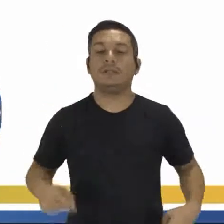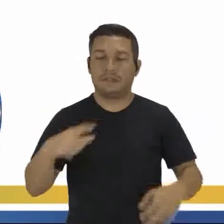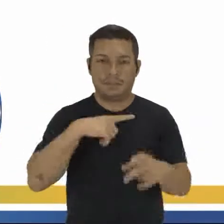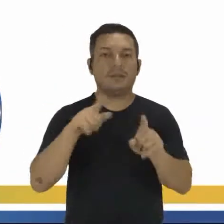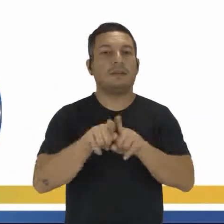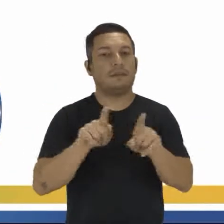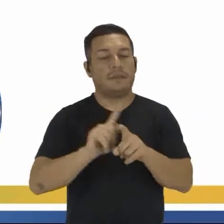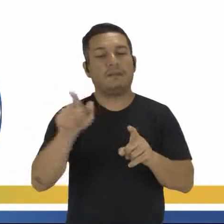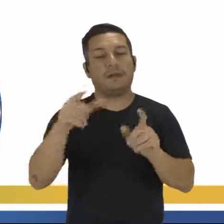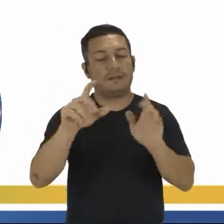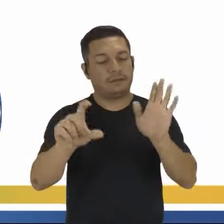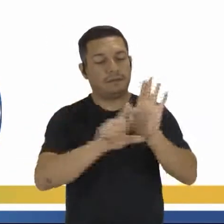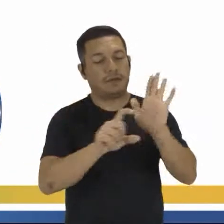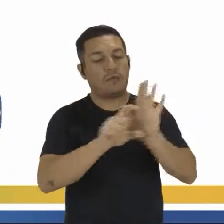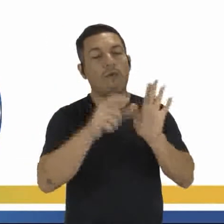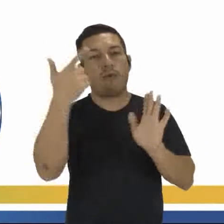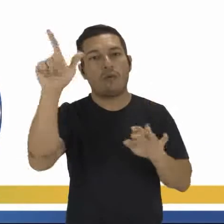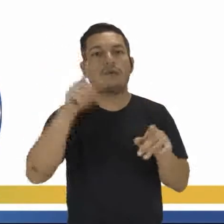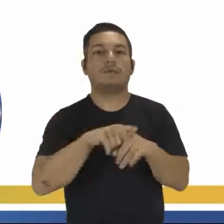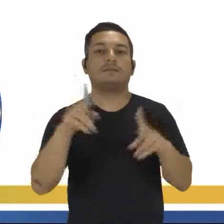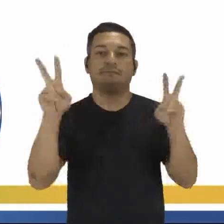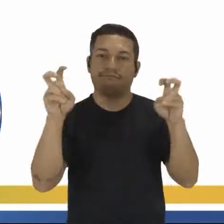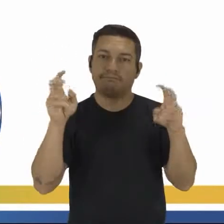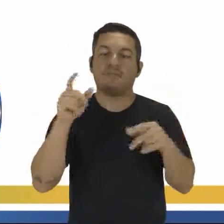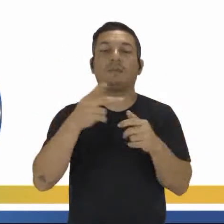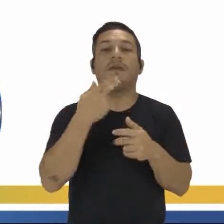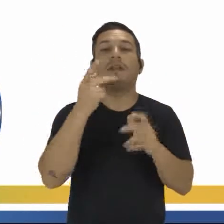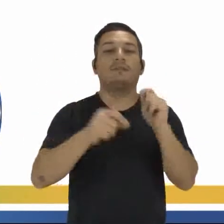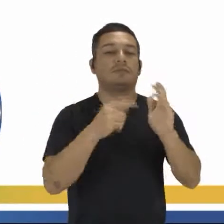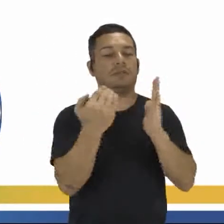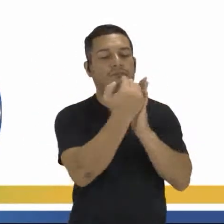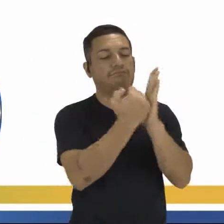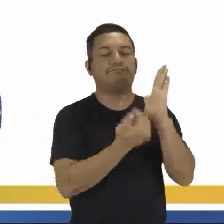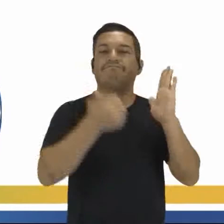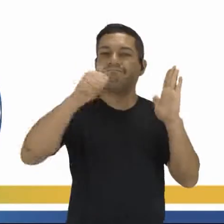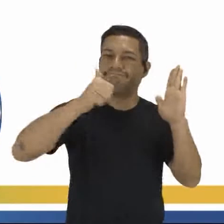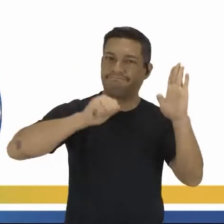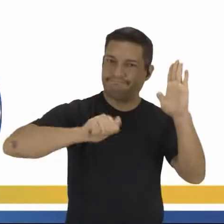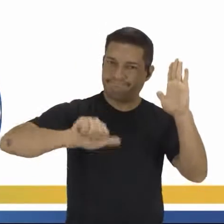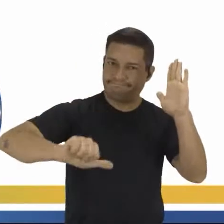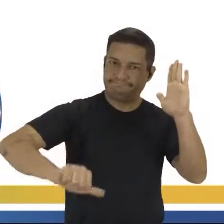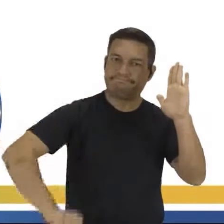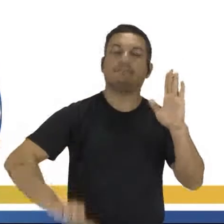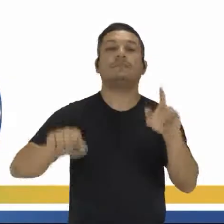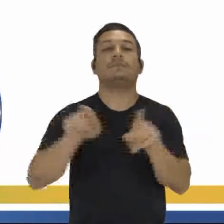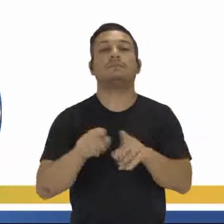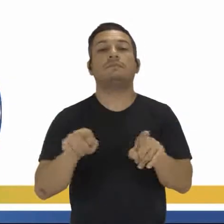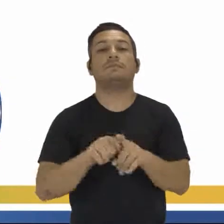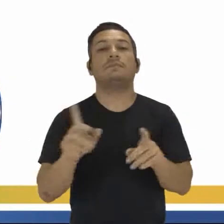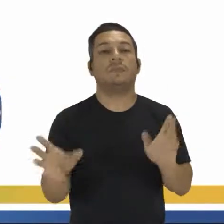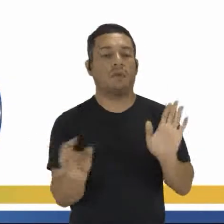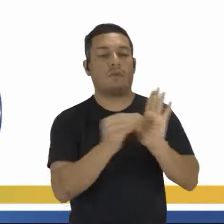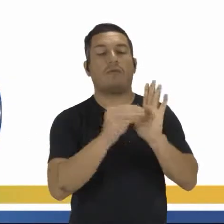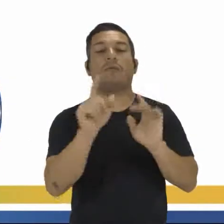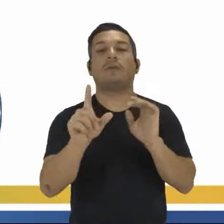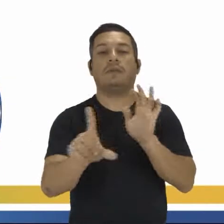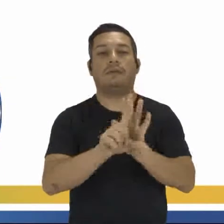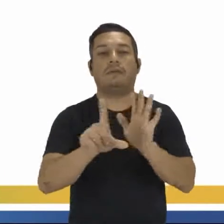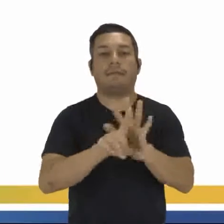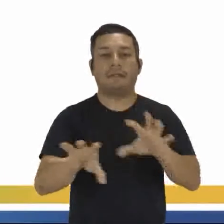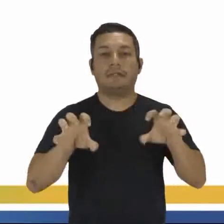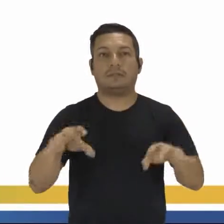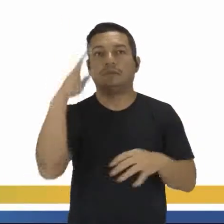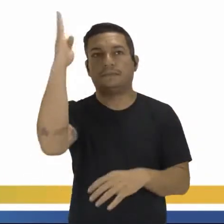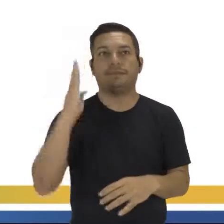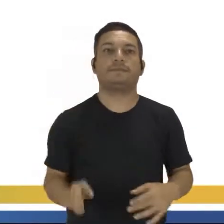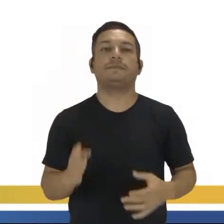parágrafo em que se abordará esse tema de uma forma mais negativa, apontará ali os pontos negativos da implantação da lei seca no Brasil.